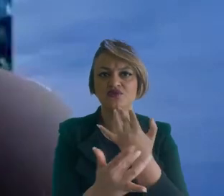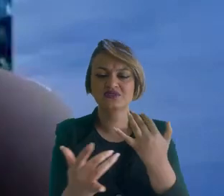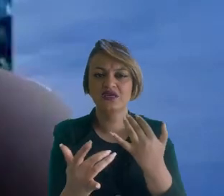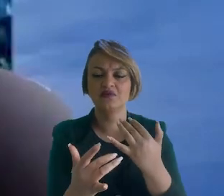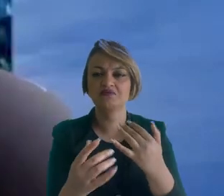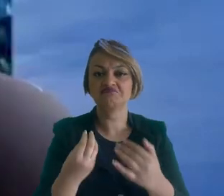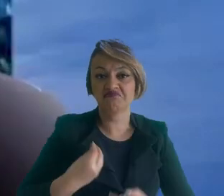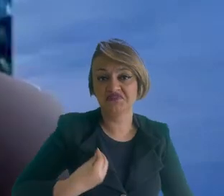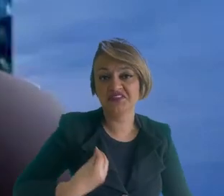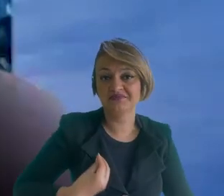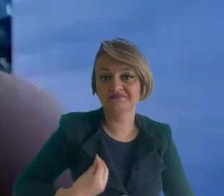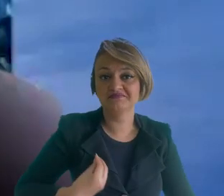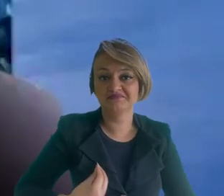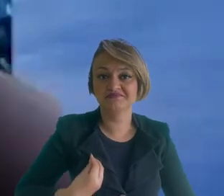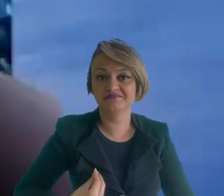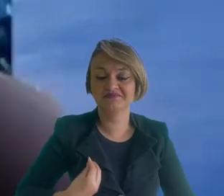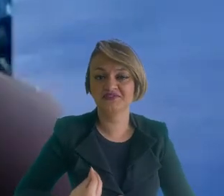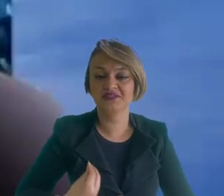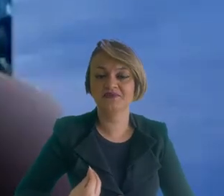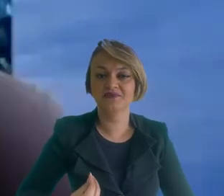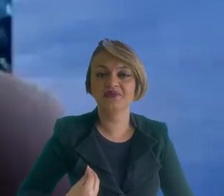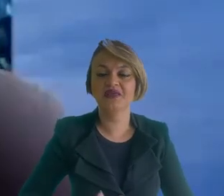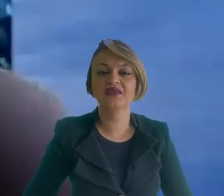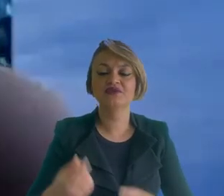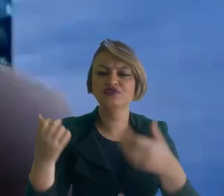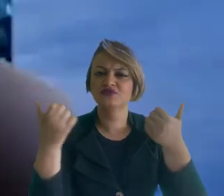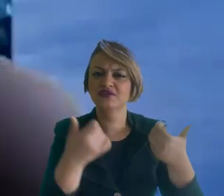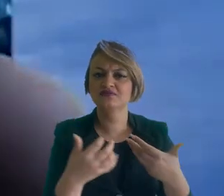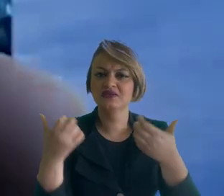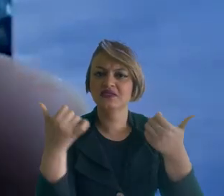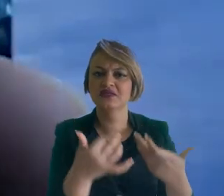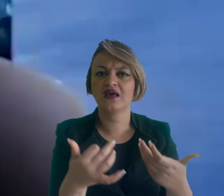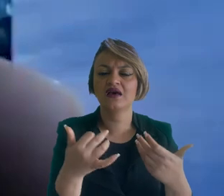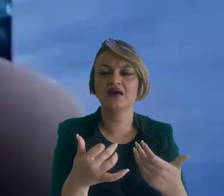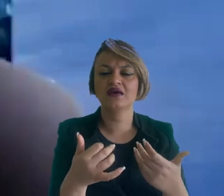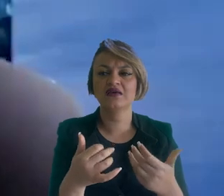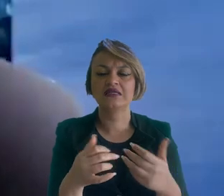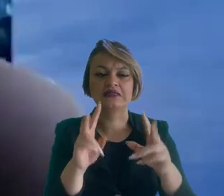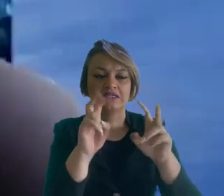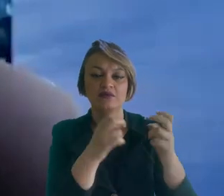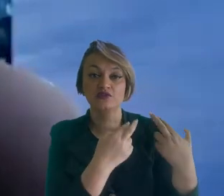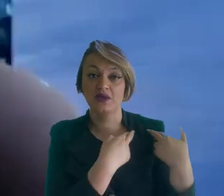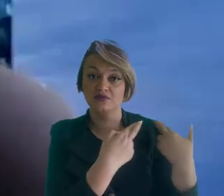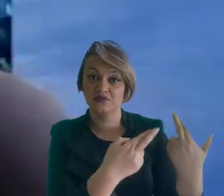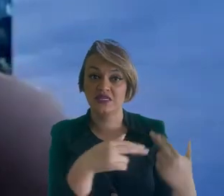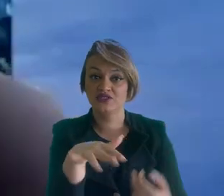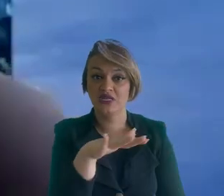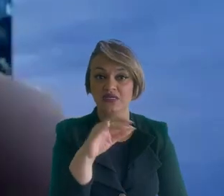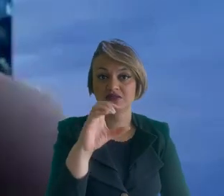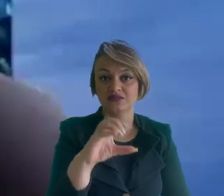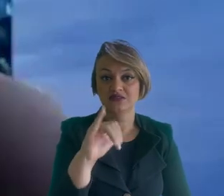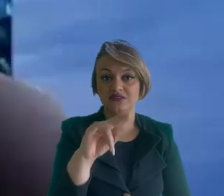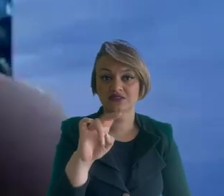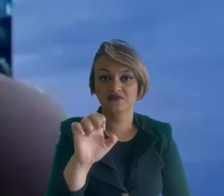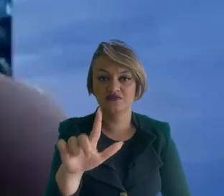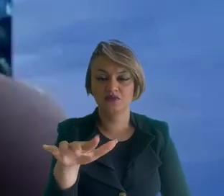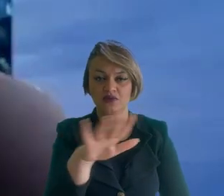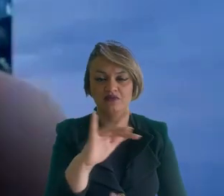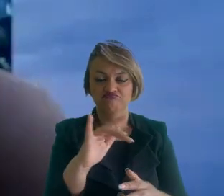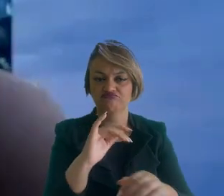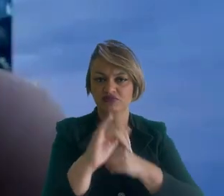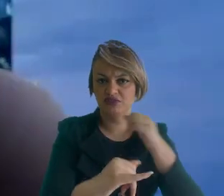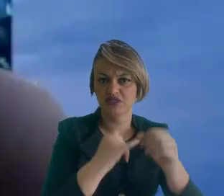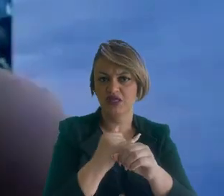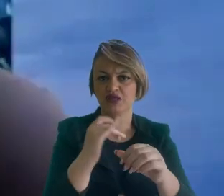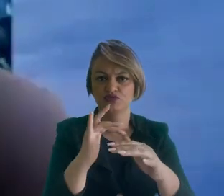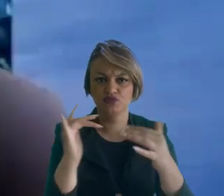extremamente presentes então será abordada a questão da responsabilidade civil nos meios sociais